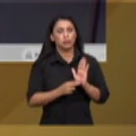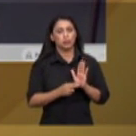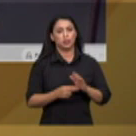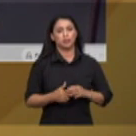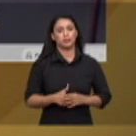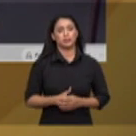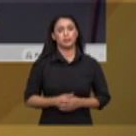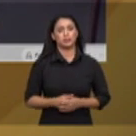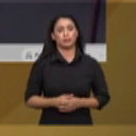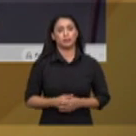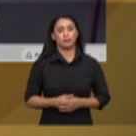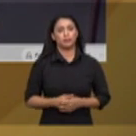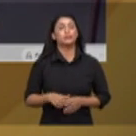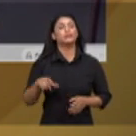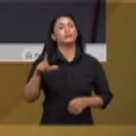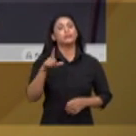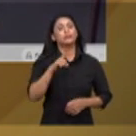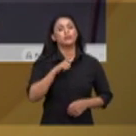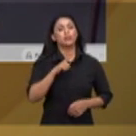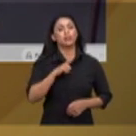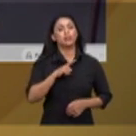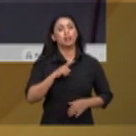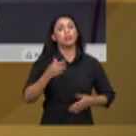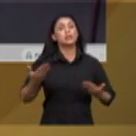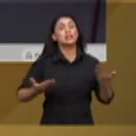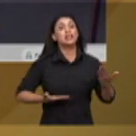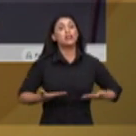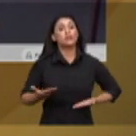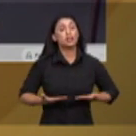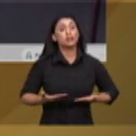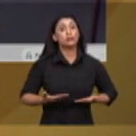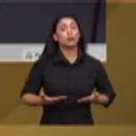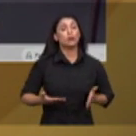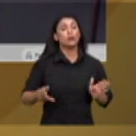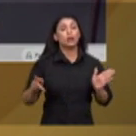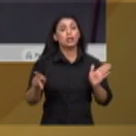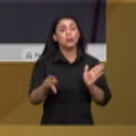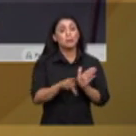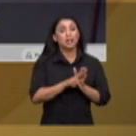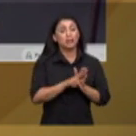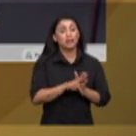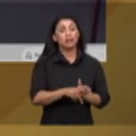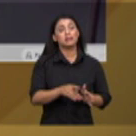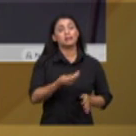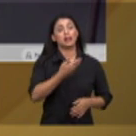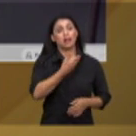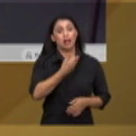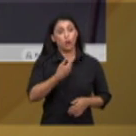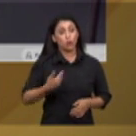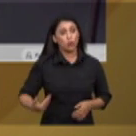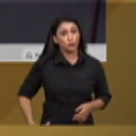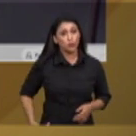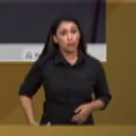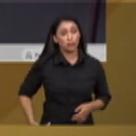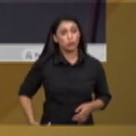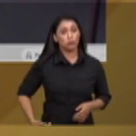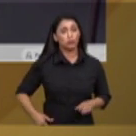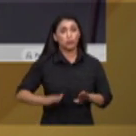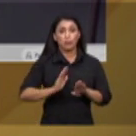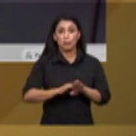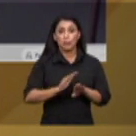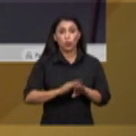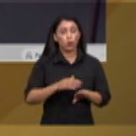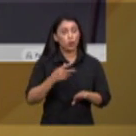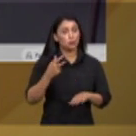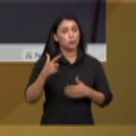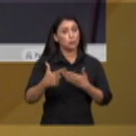referi, constitui serviço público, exclusivo da União, não suscetível de concessão e só